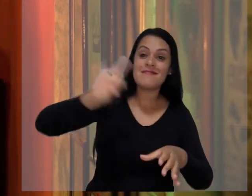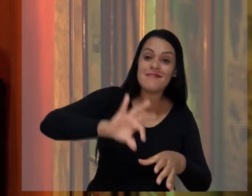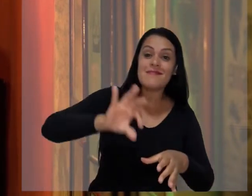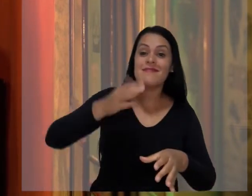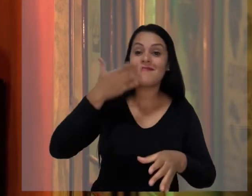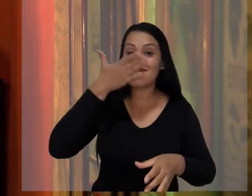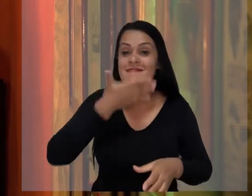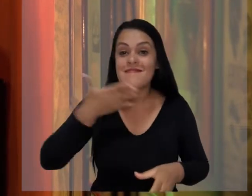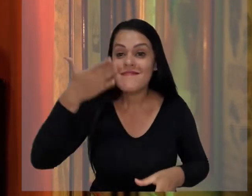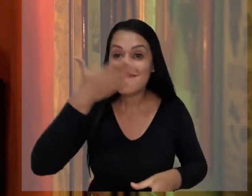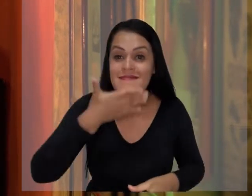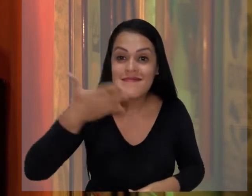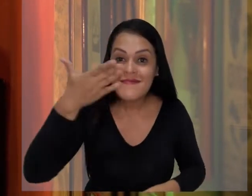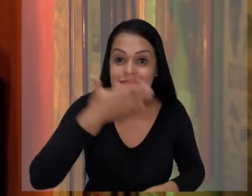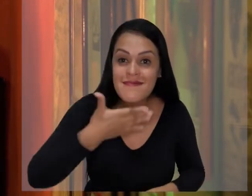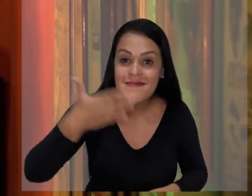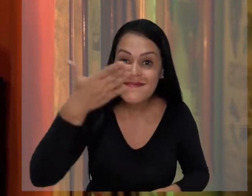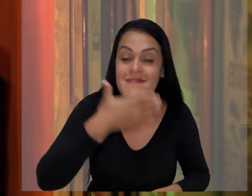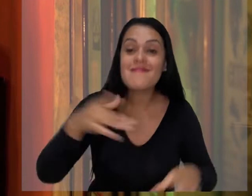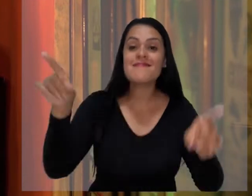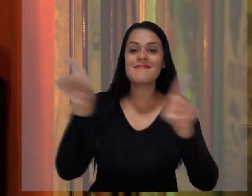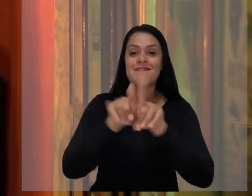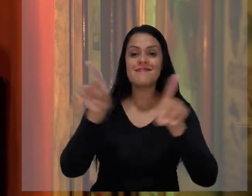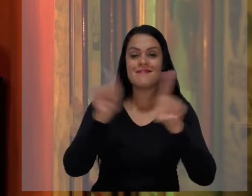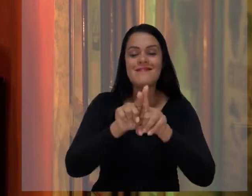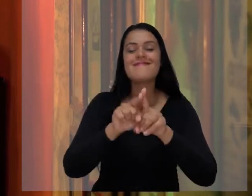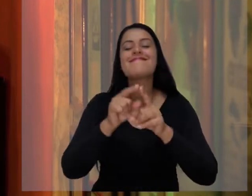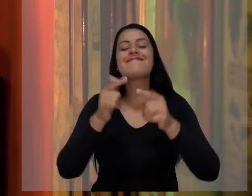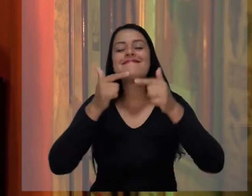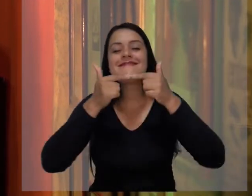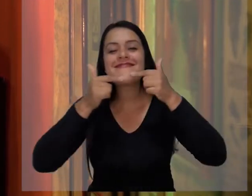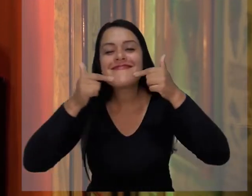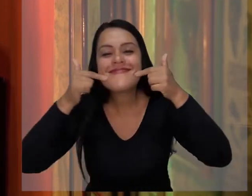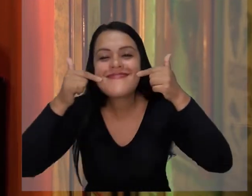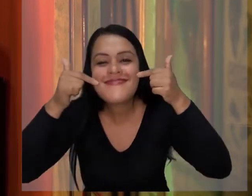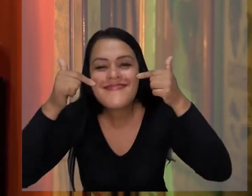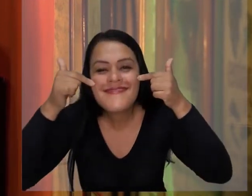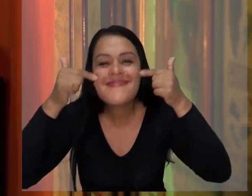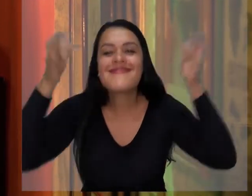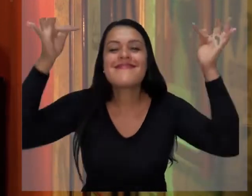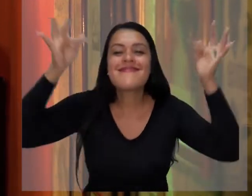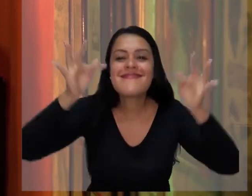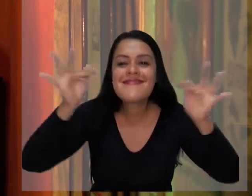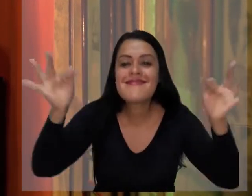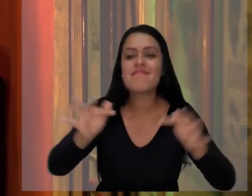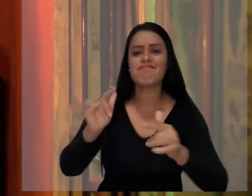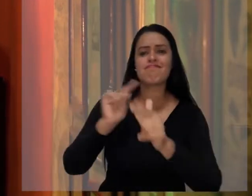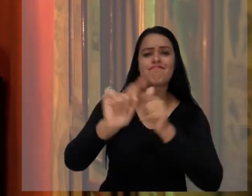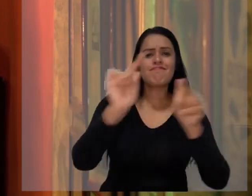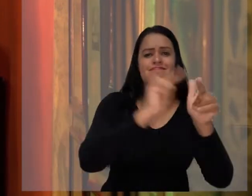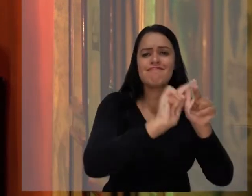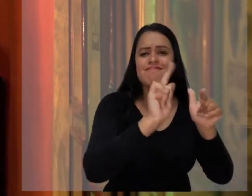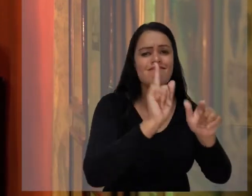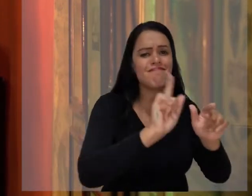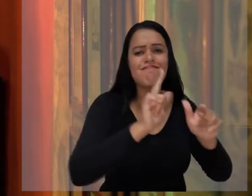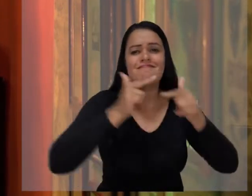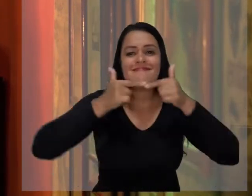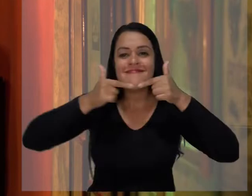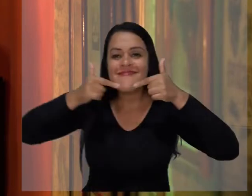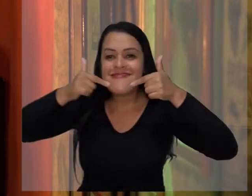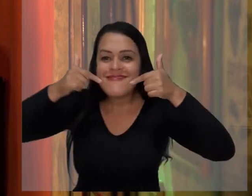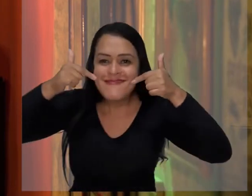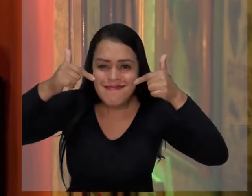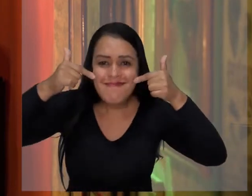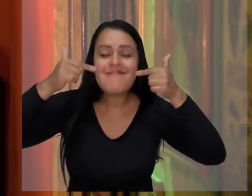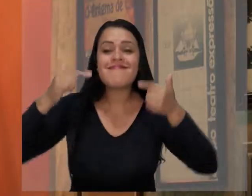açúcar, que também representa assim o açúcar, o bom humor, o ânimo. frente às diversidades, às coisas ruins da